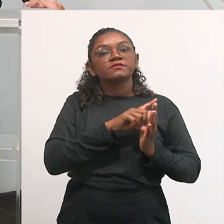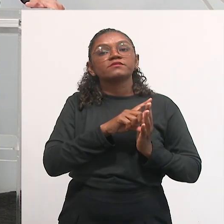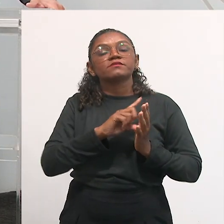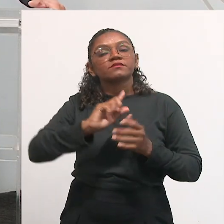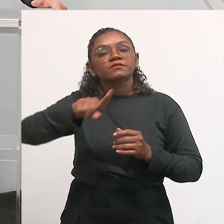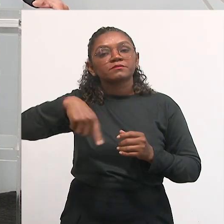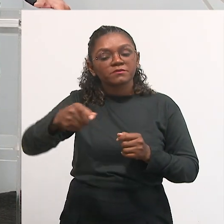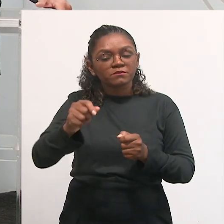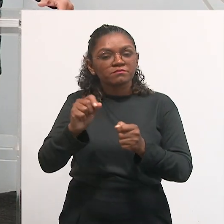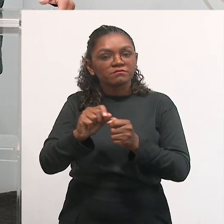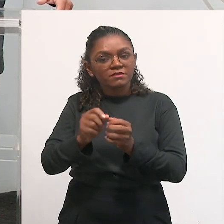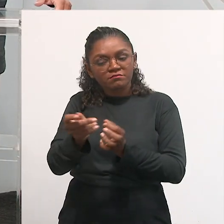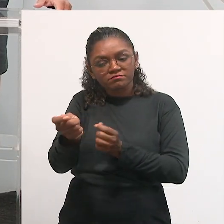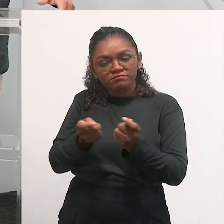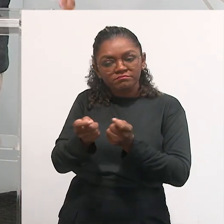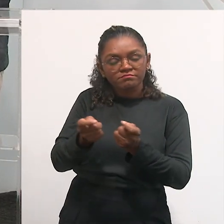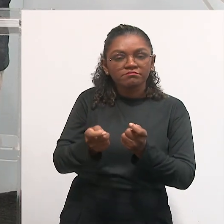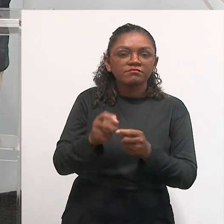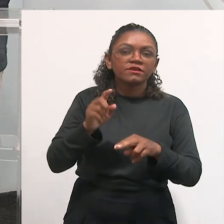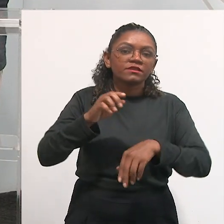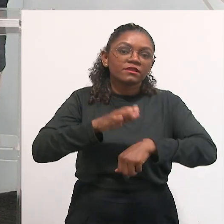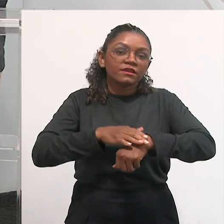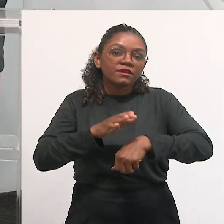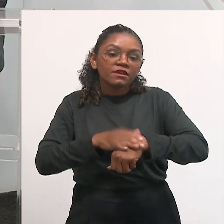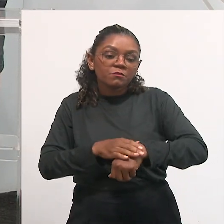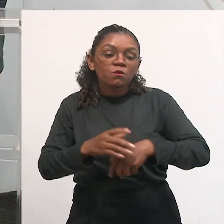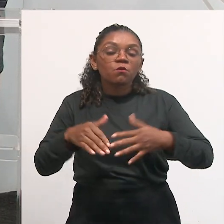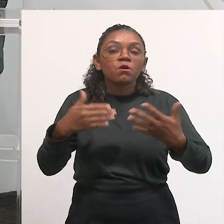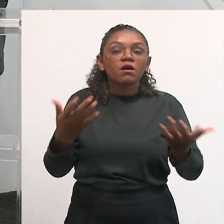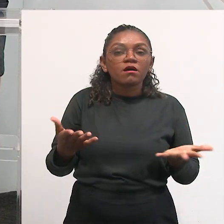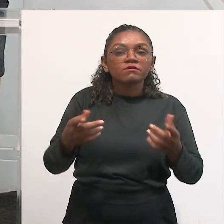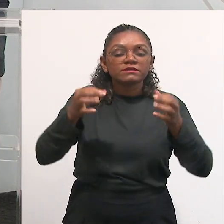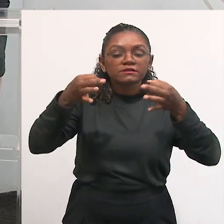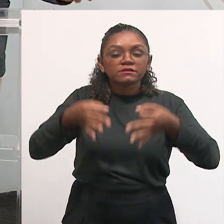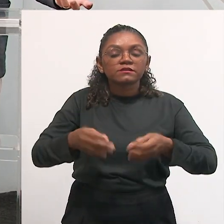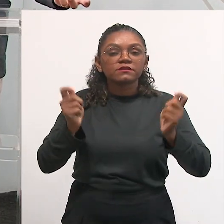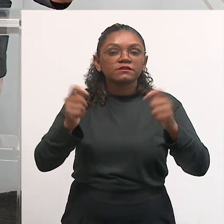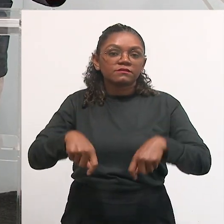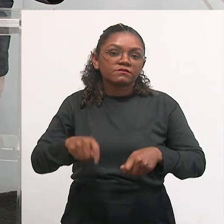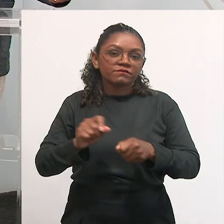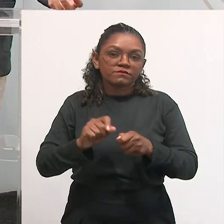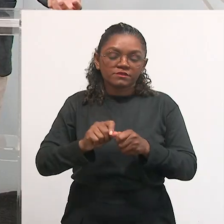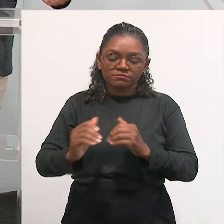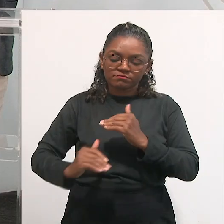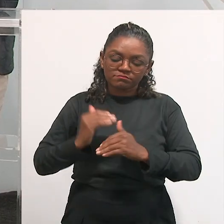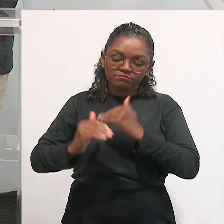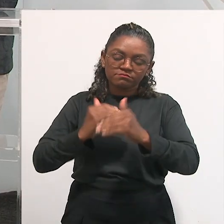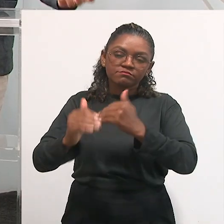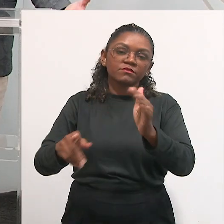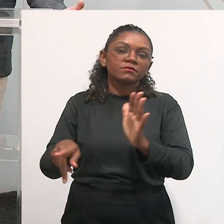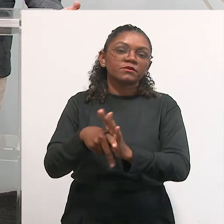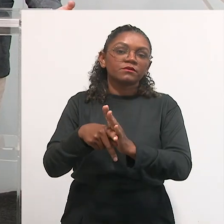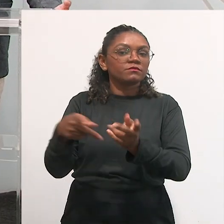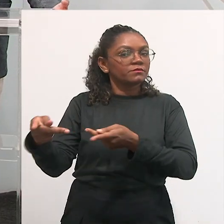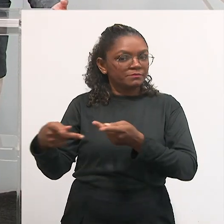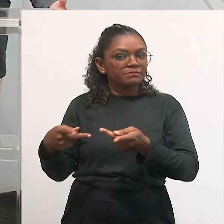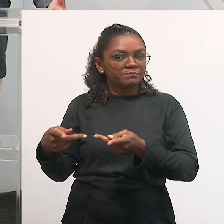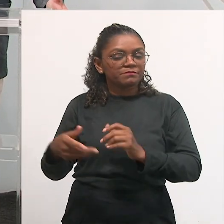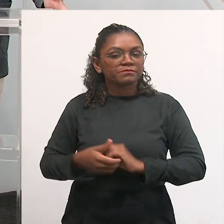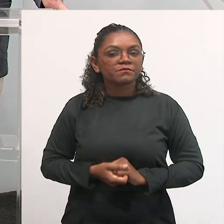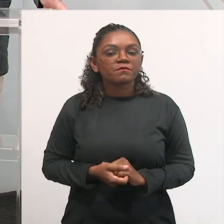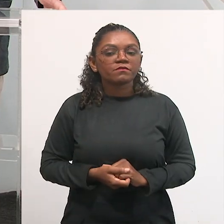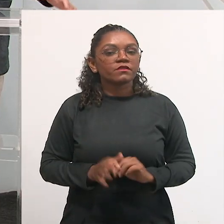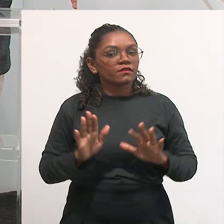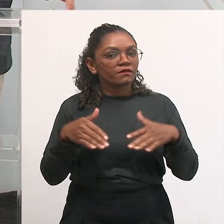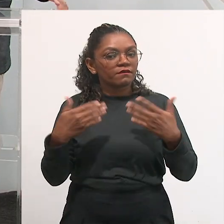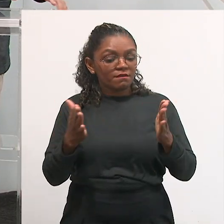ser controlável, né? Quanto tempo vai ser necessário para eu desenvolver esse projeto? Então aqui é uma fase crucial, porque se você